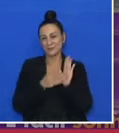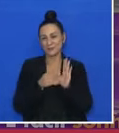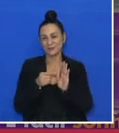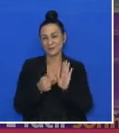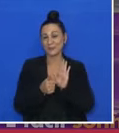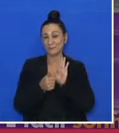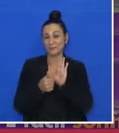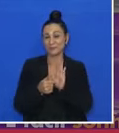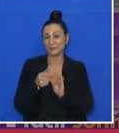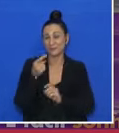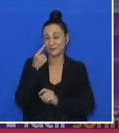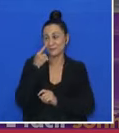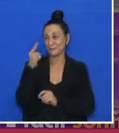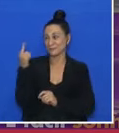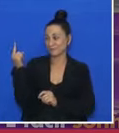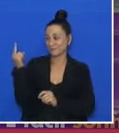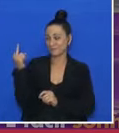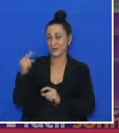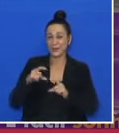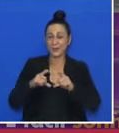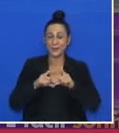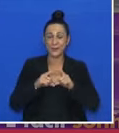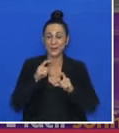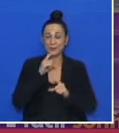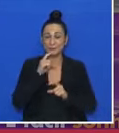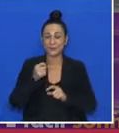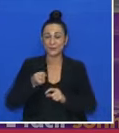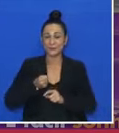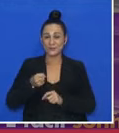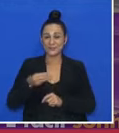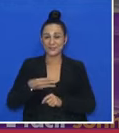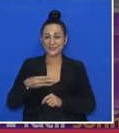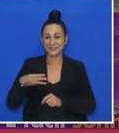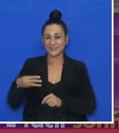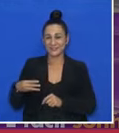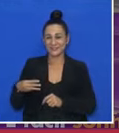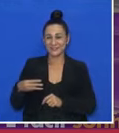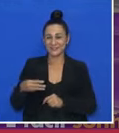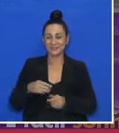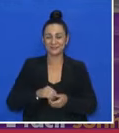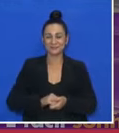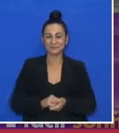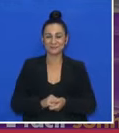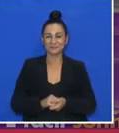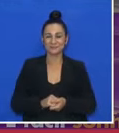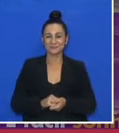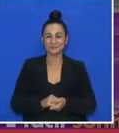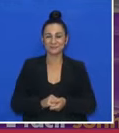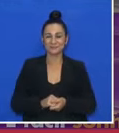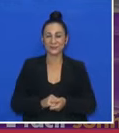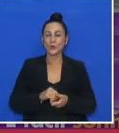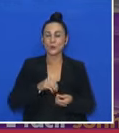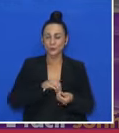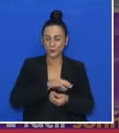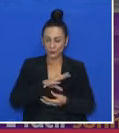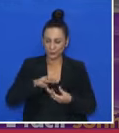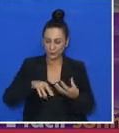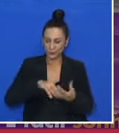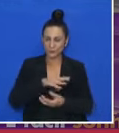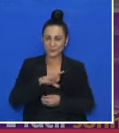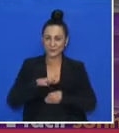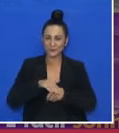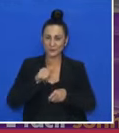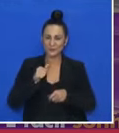está na tela. Bola verde, número 33. Verde, 33. O globo segue girando.